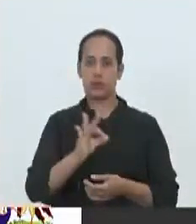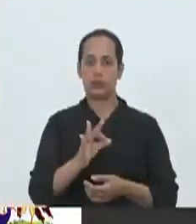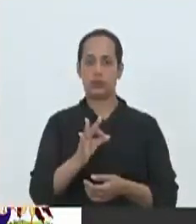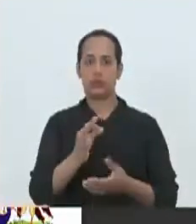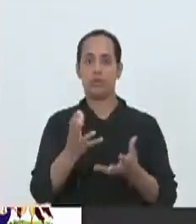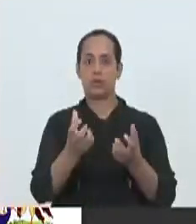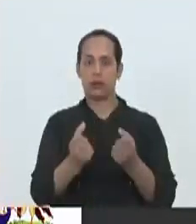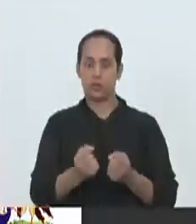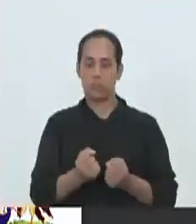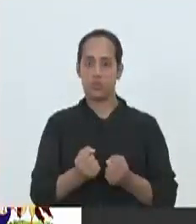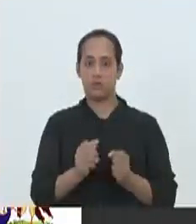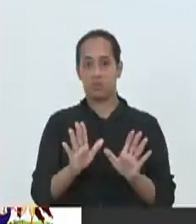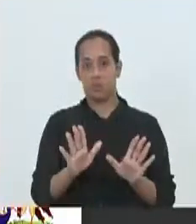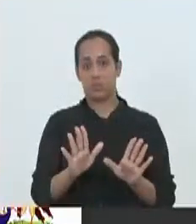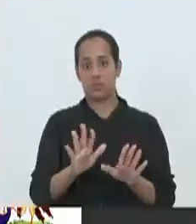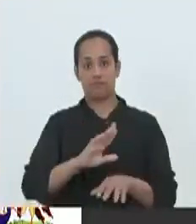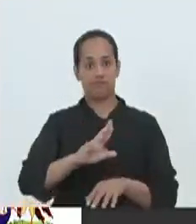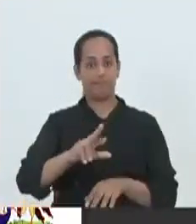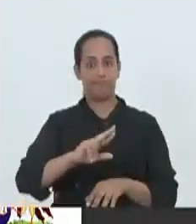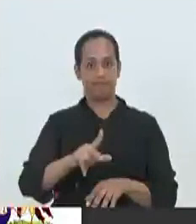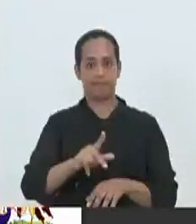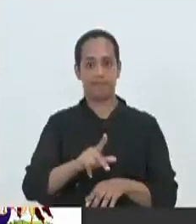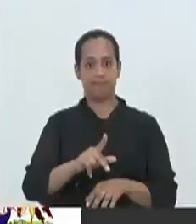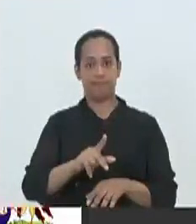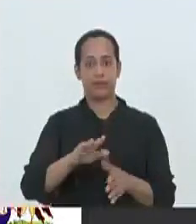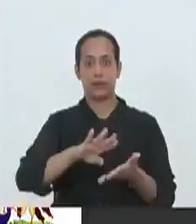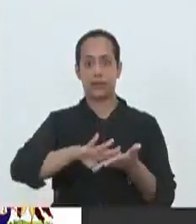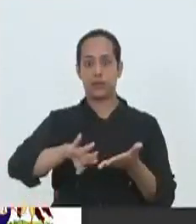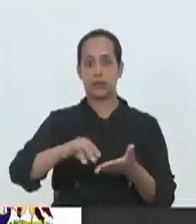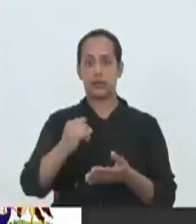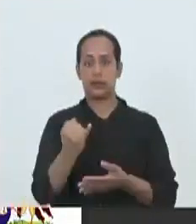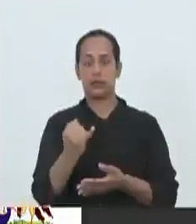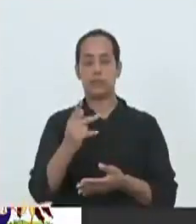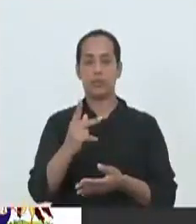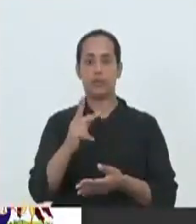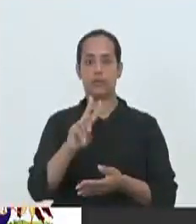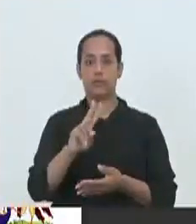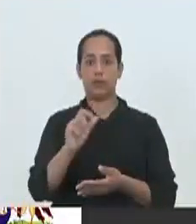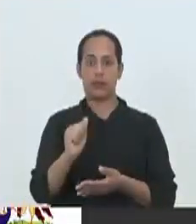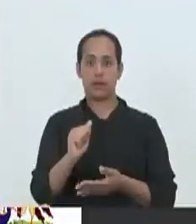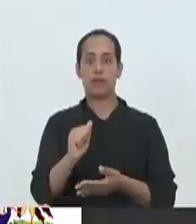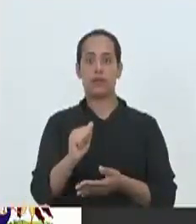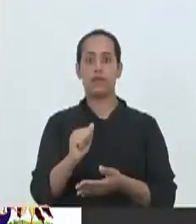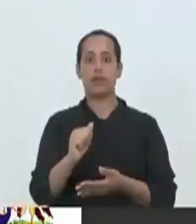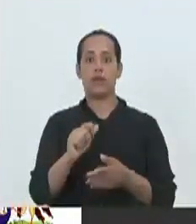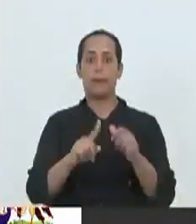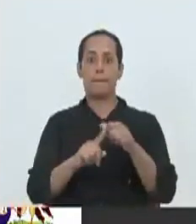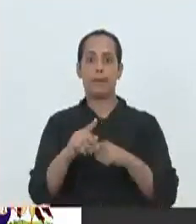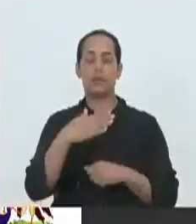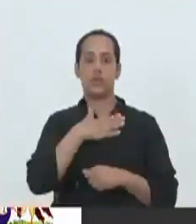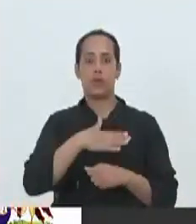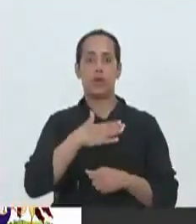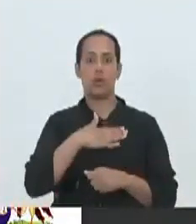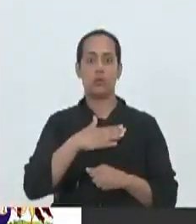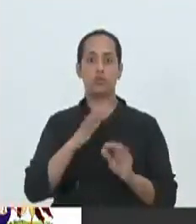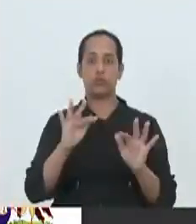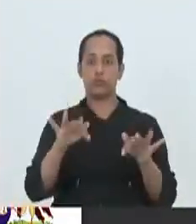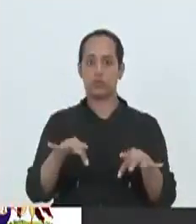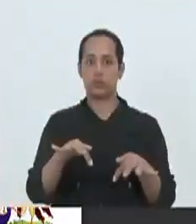aí a exceção ao IPVA que nesse momento que é ao final de do mês de agosto já arrecadou previsto pro ano